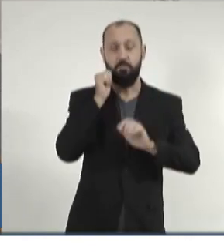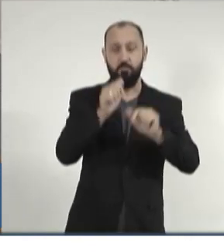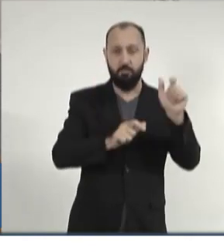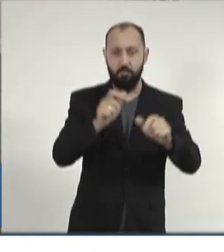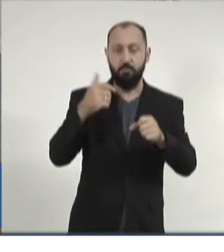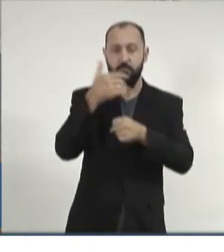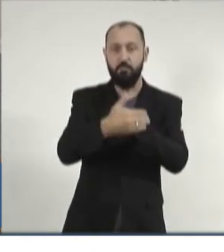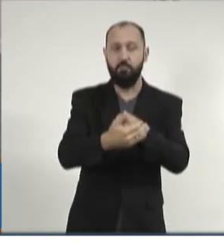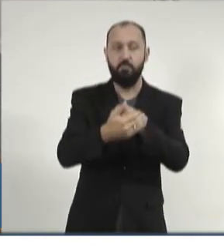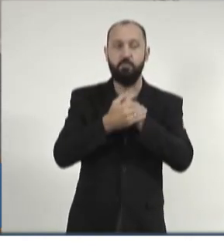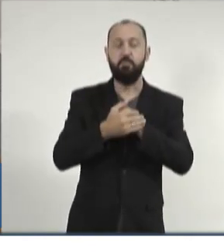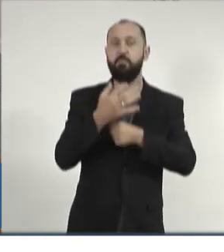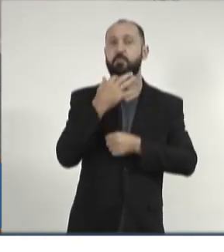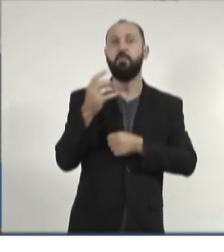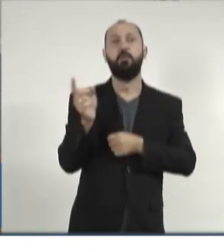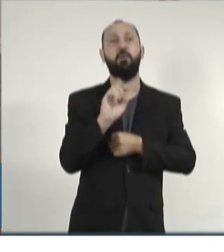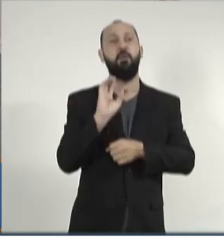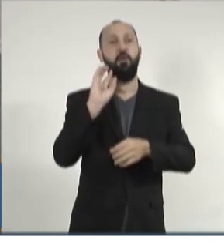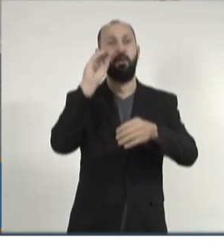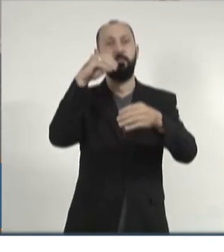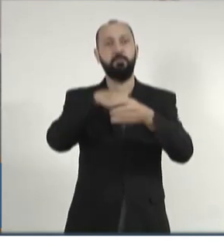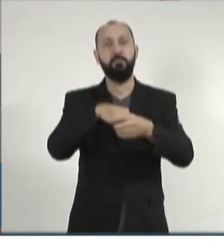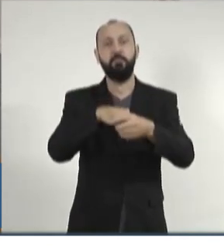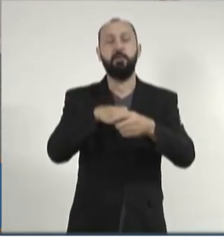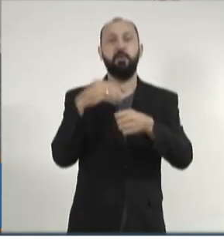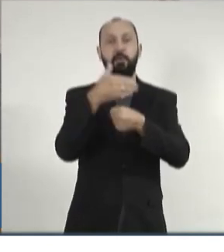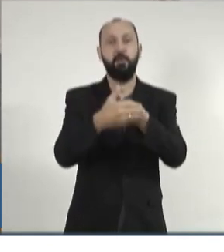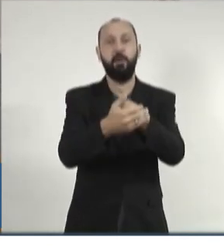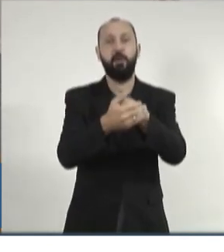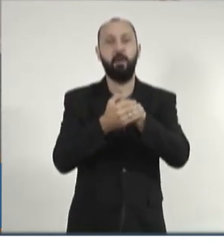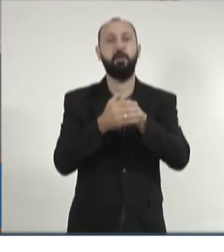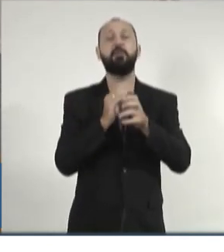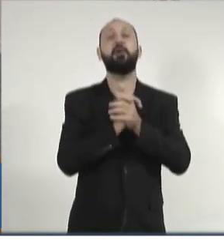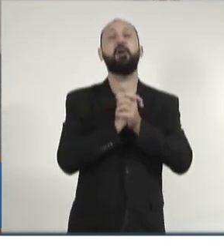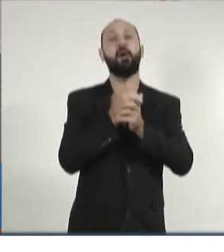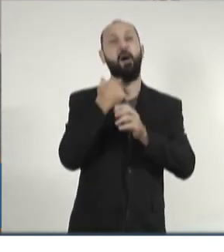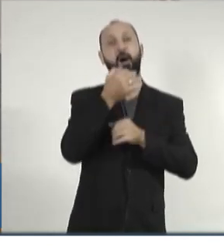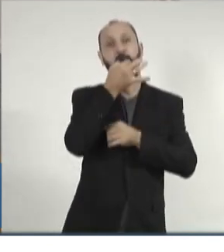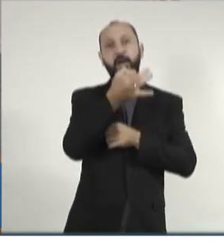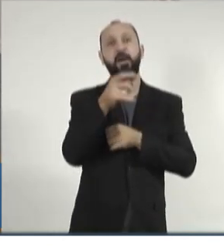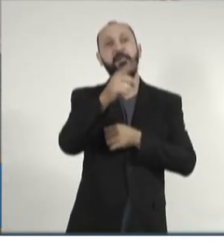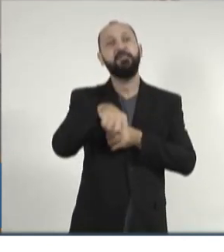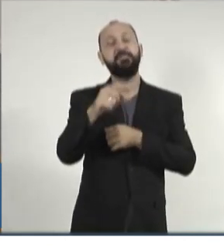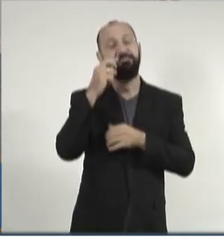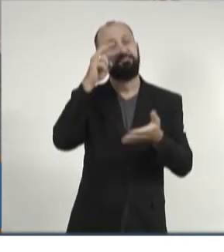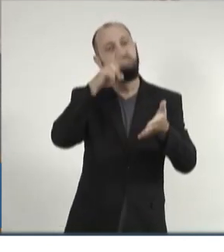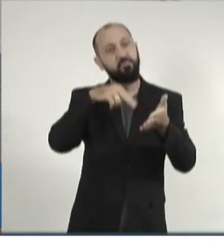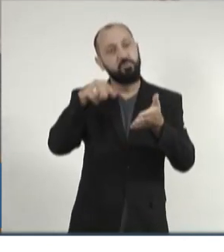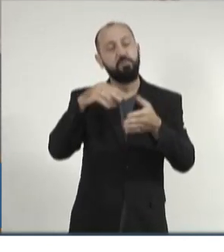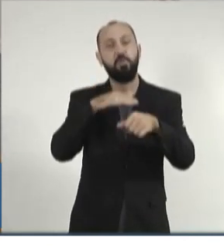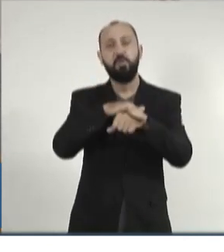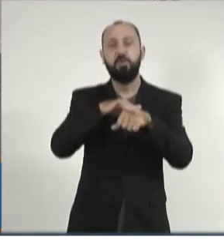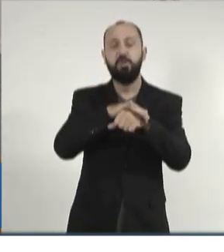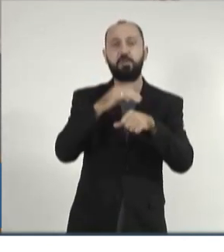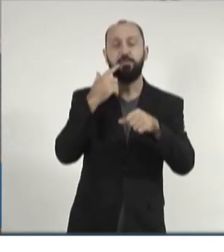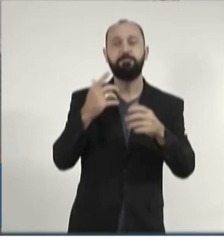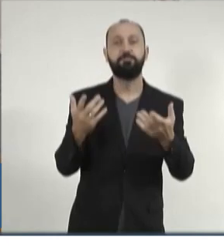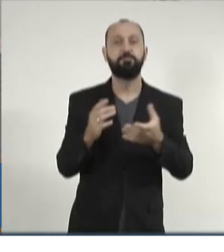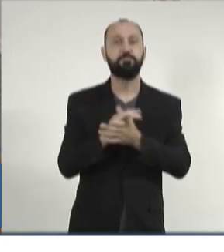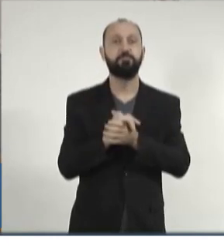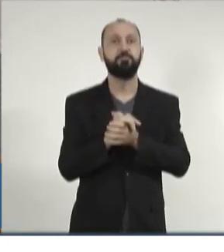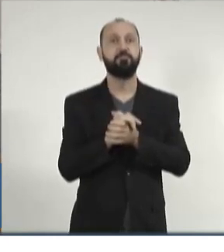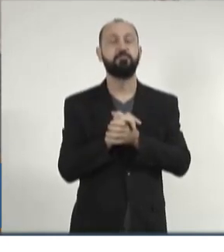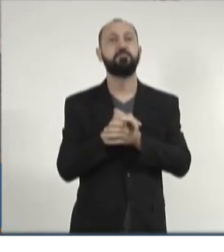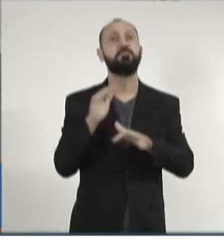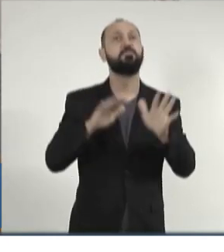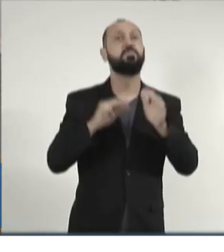a mulher, mas a gente não sabe o que tem dentro dela para nos proteger. Fica a dica para que vocês leiam e conversem sobre a Lei Maria da Penha,